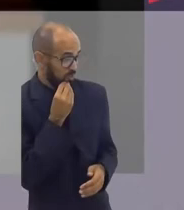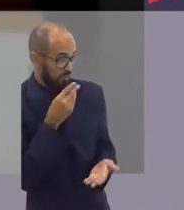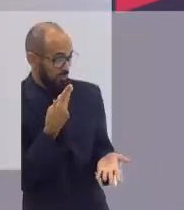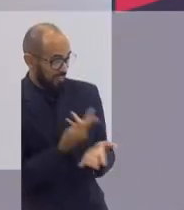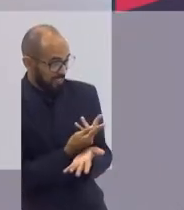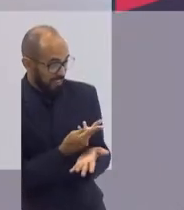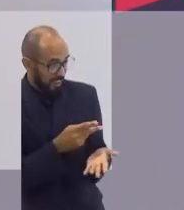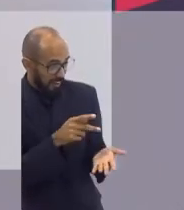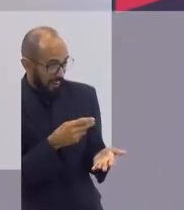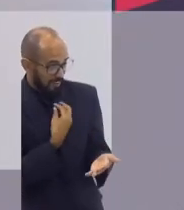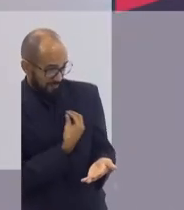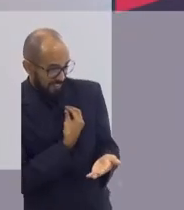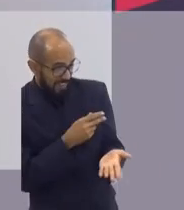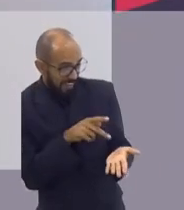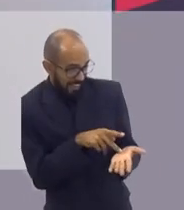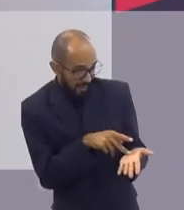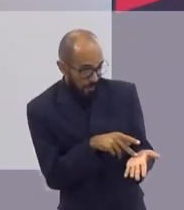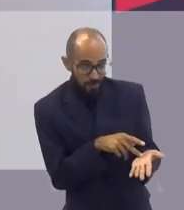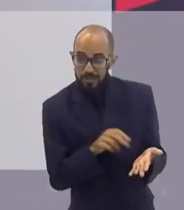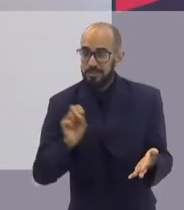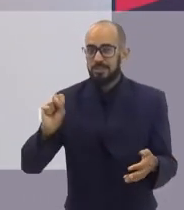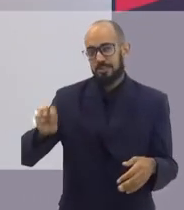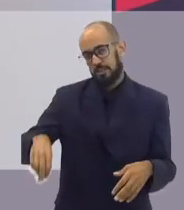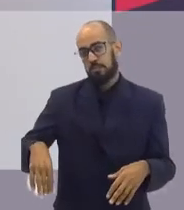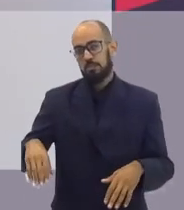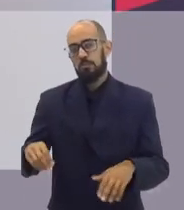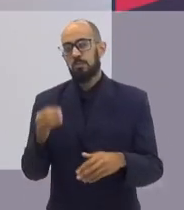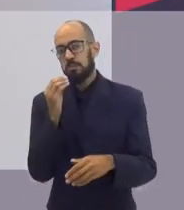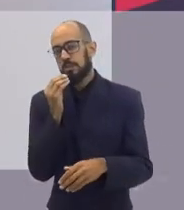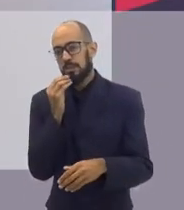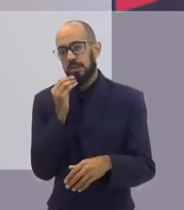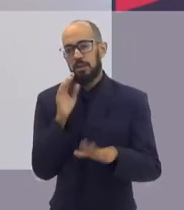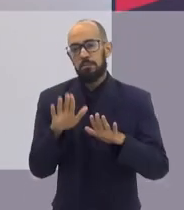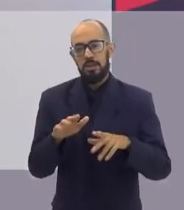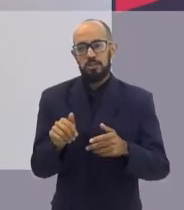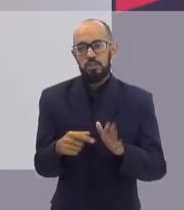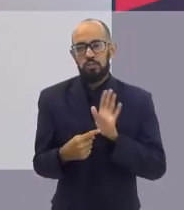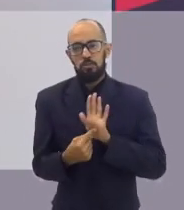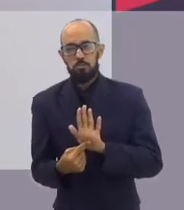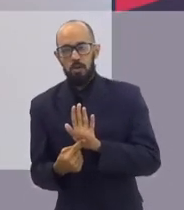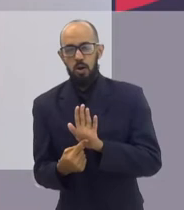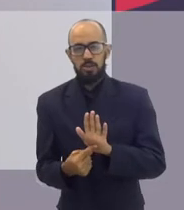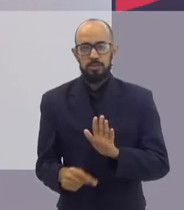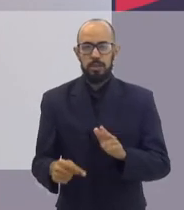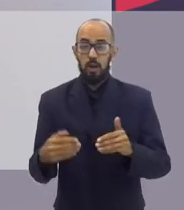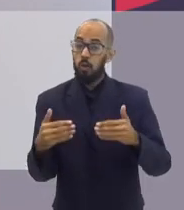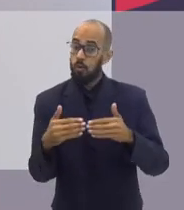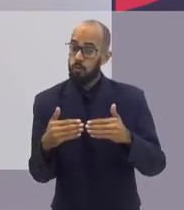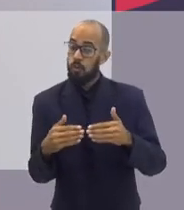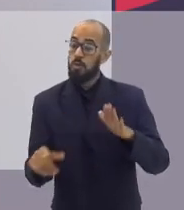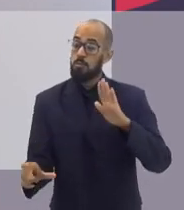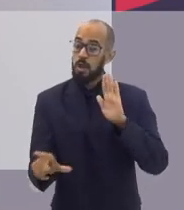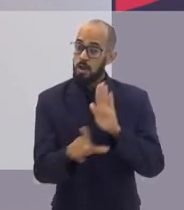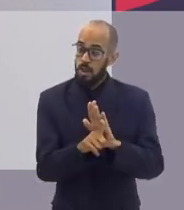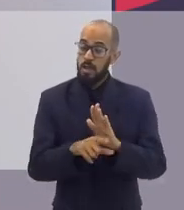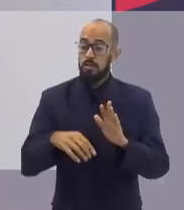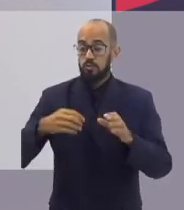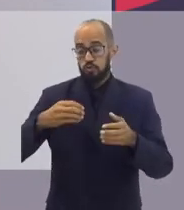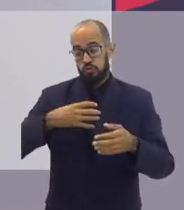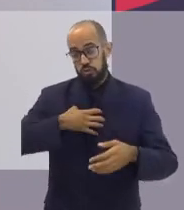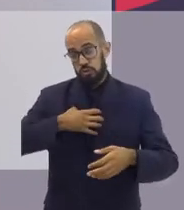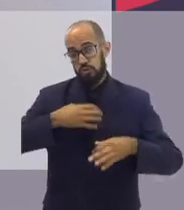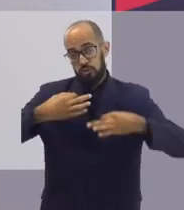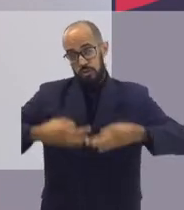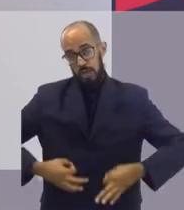real. Poderia, até já aconteceu, mas no nosso jogo não, porque ele mostra a maneira correta e legal e Correta de ética fazer as coisas. de fazer